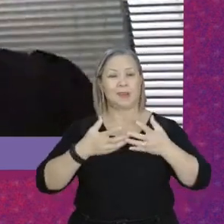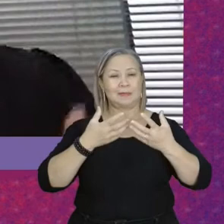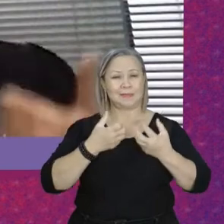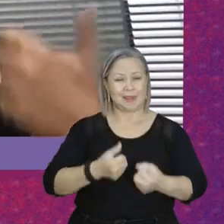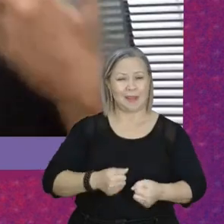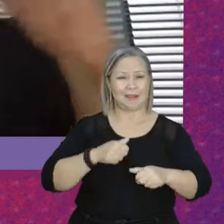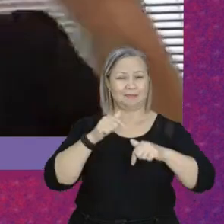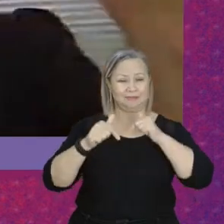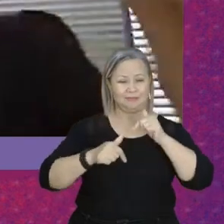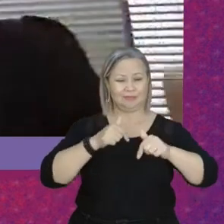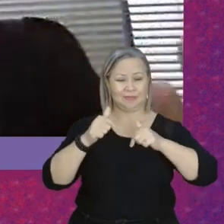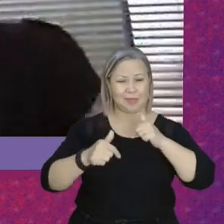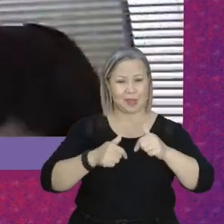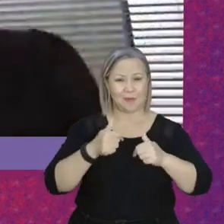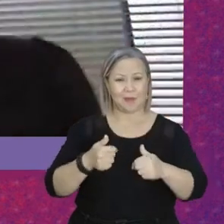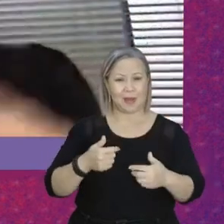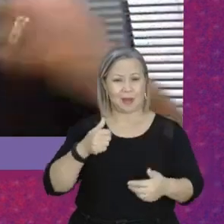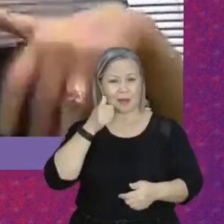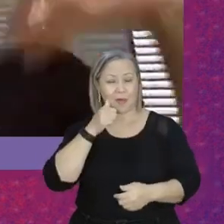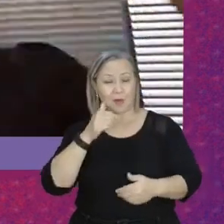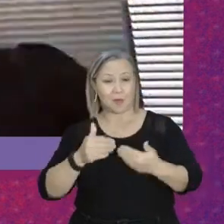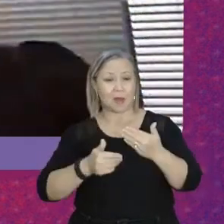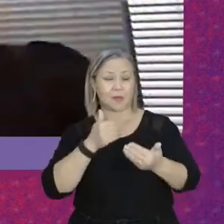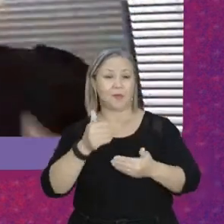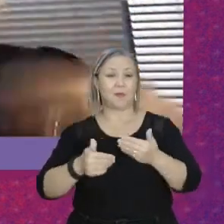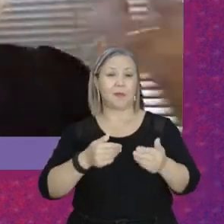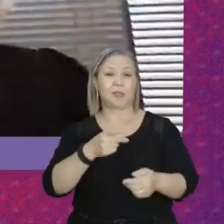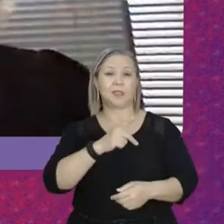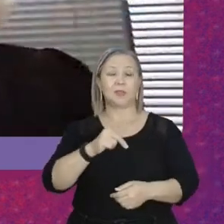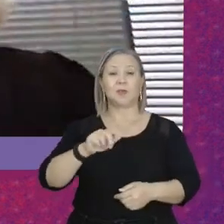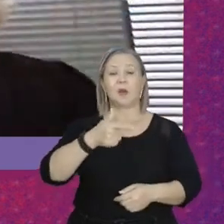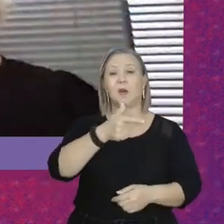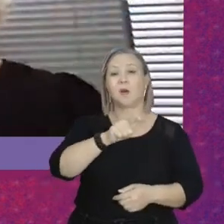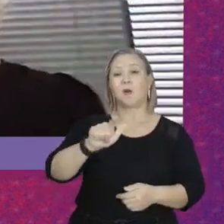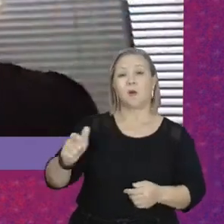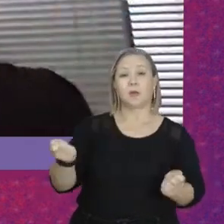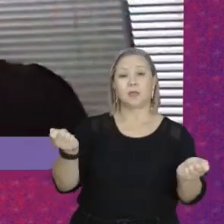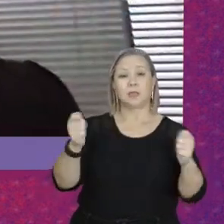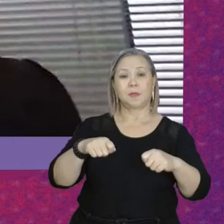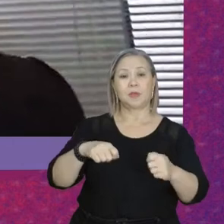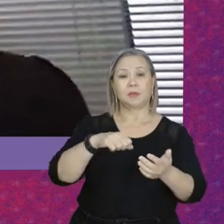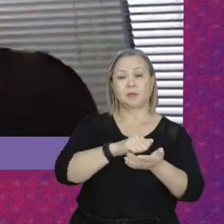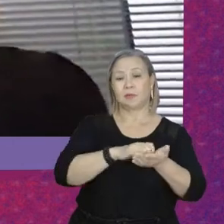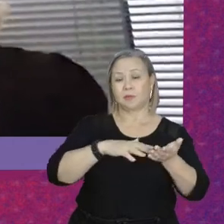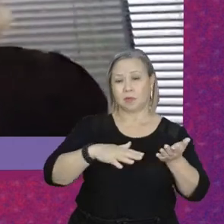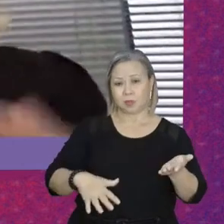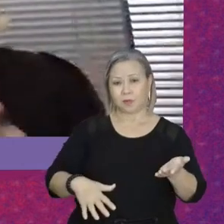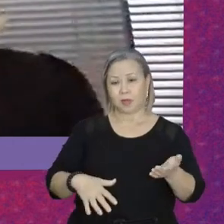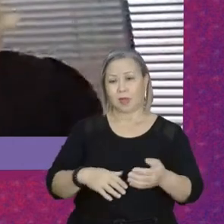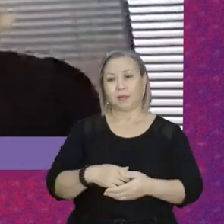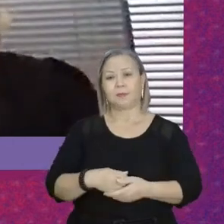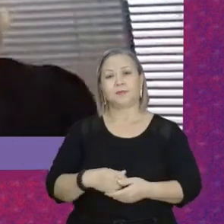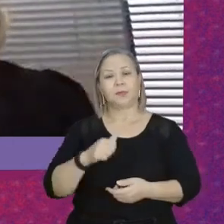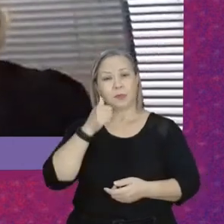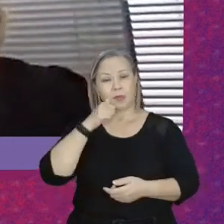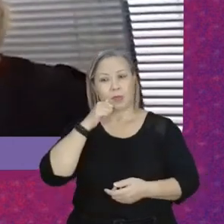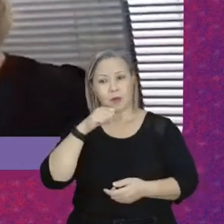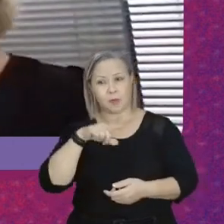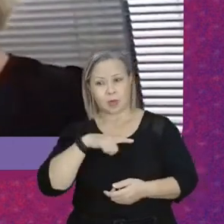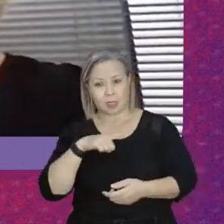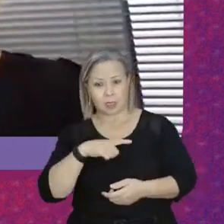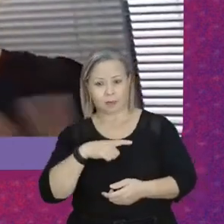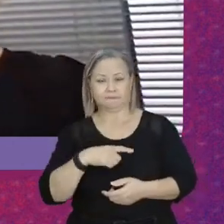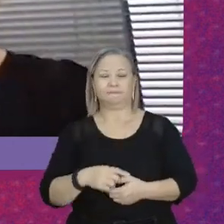mas para o desenvolvimento, né, de suas outras habilidades e de outros papéis sociais, que não apenas esses que